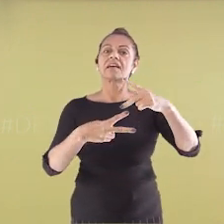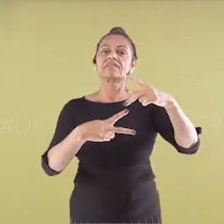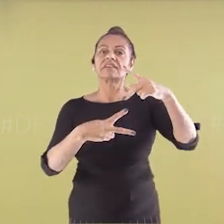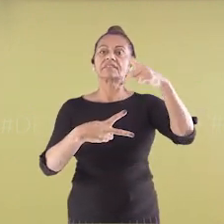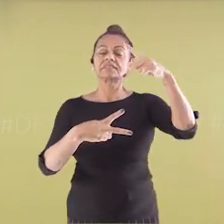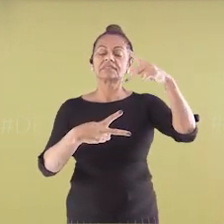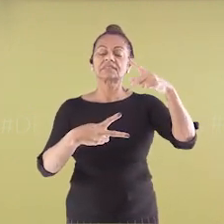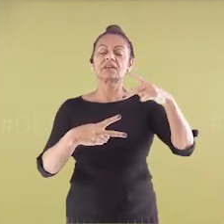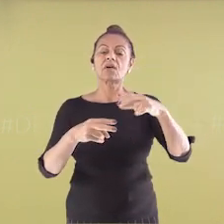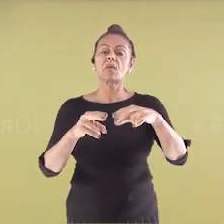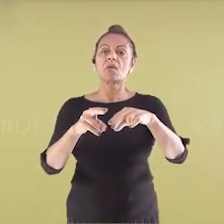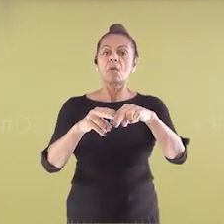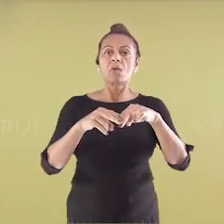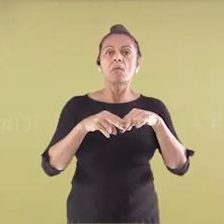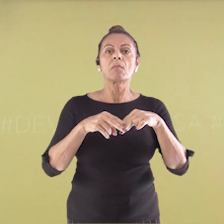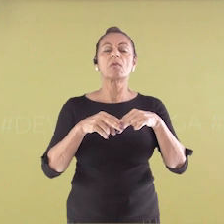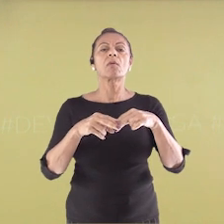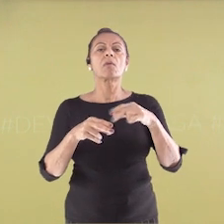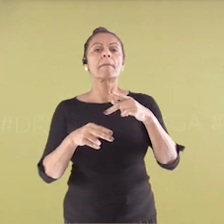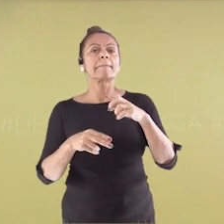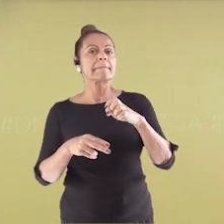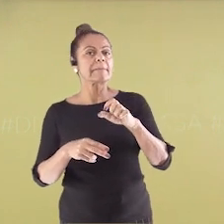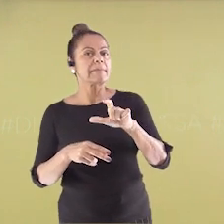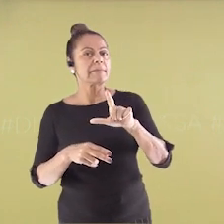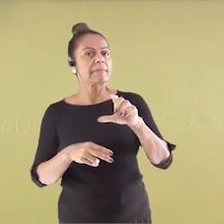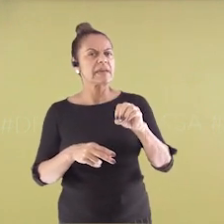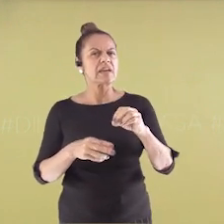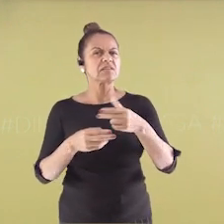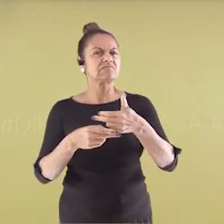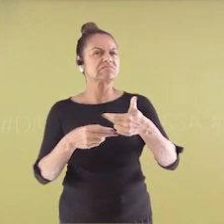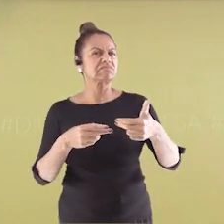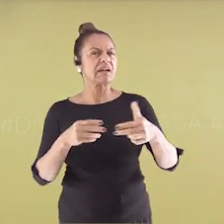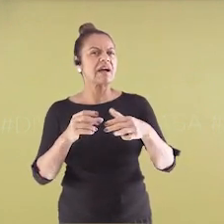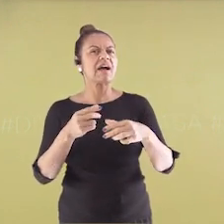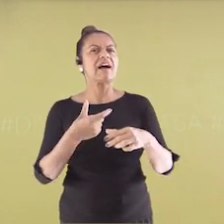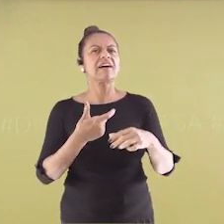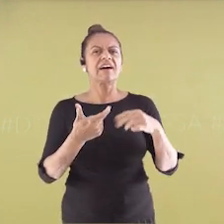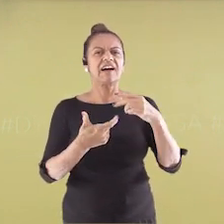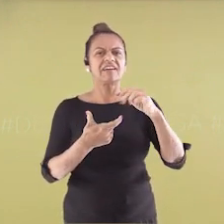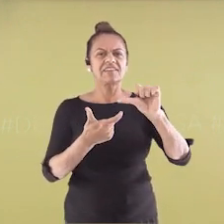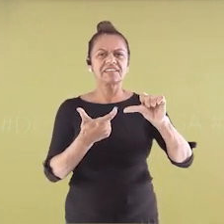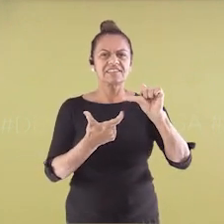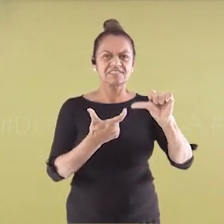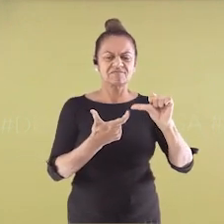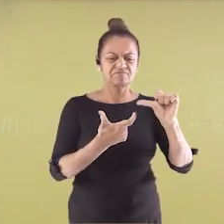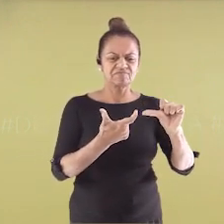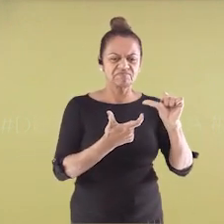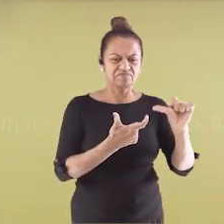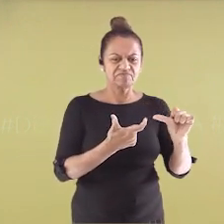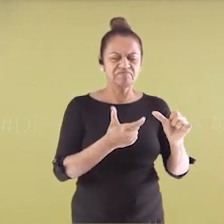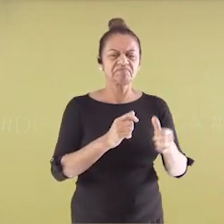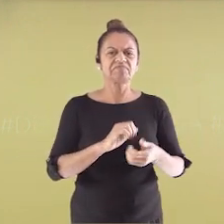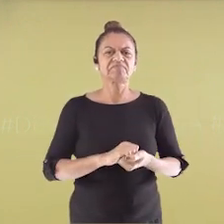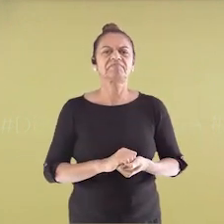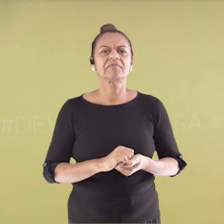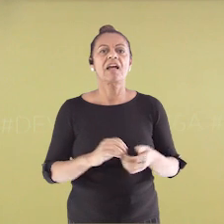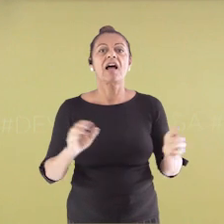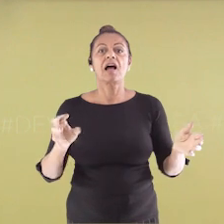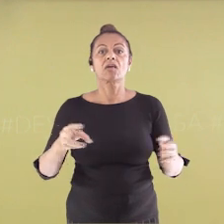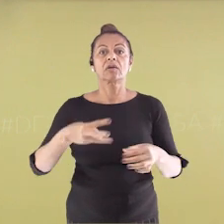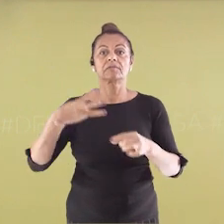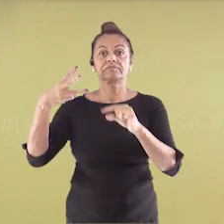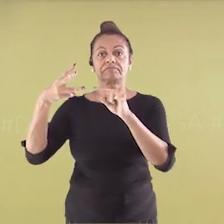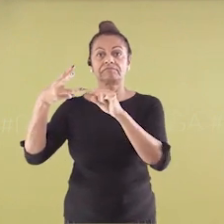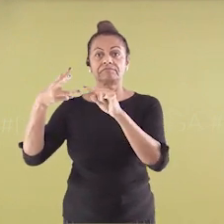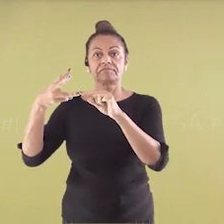pela preposição por, pelo, de e suas variações. E agora, vamos ler sobre a